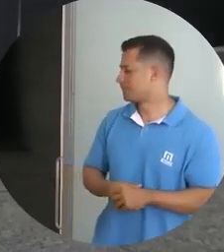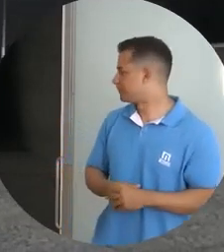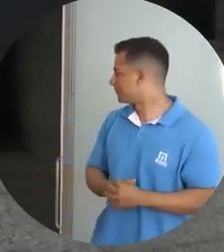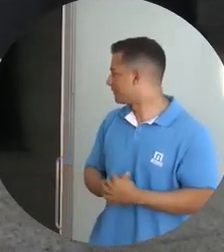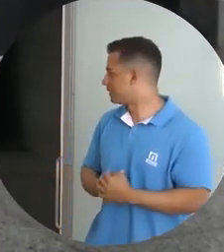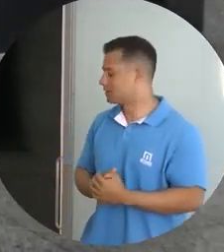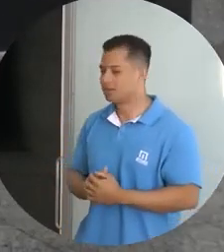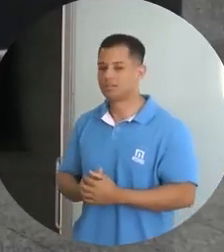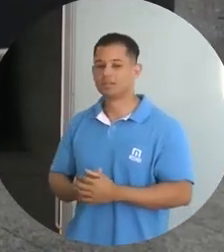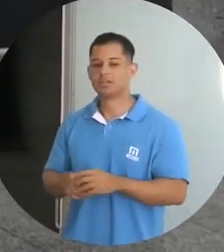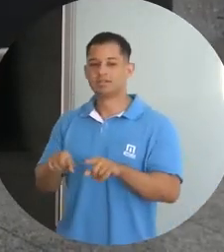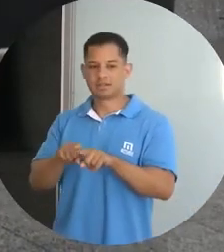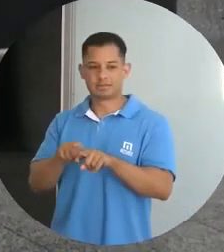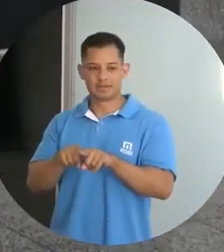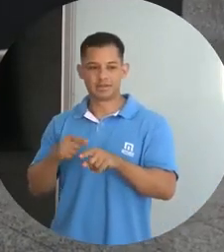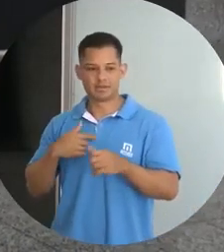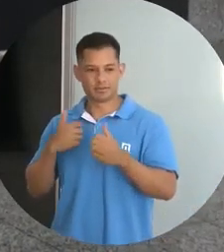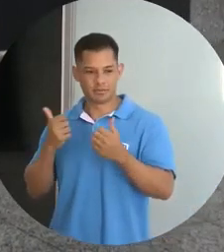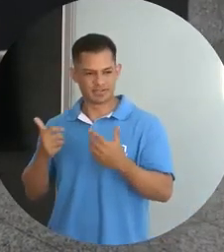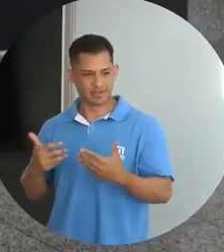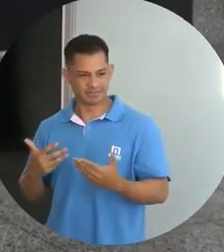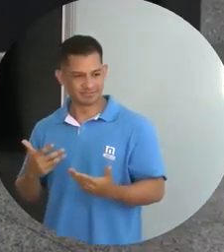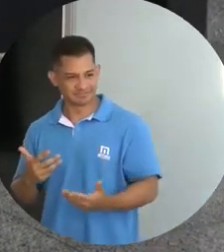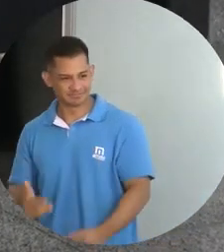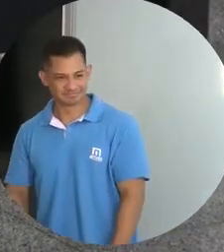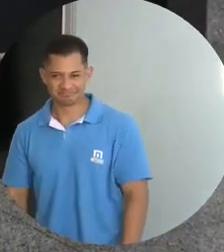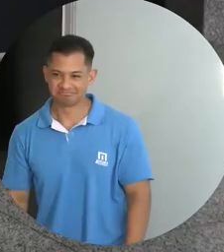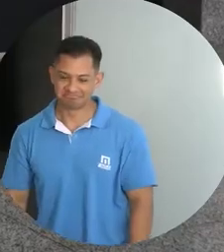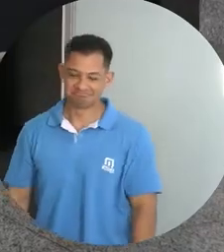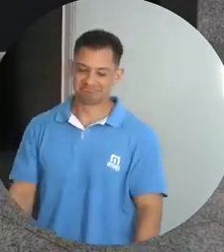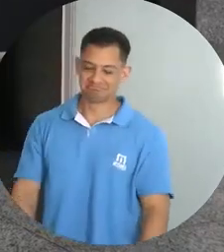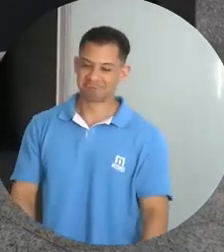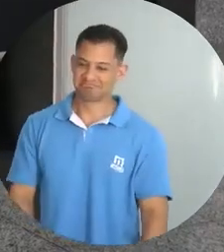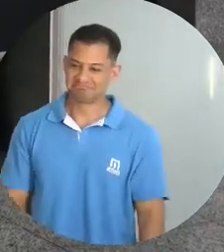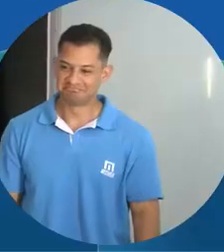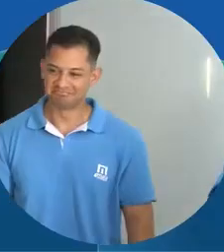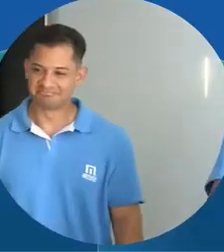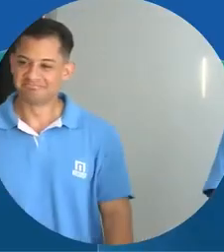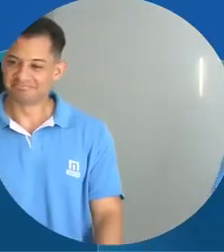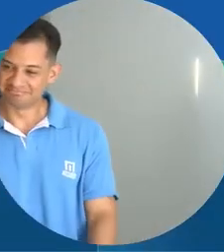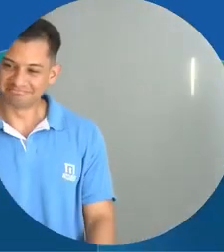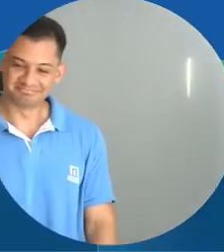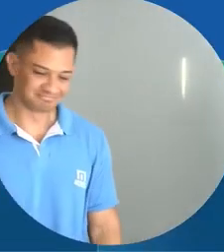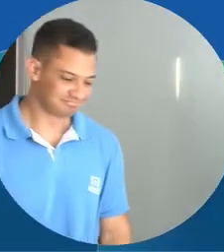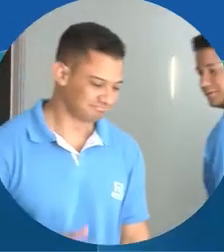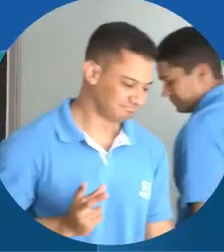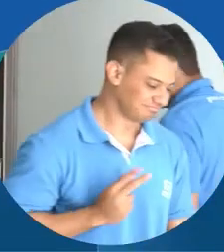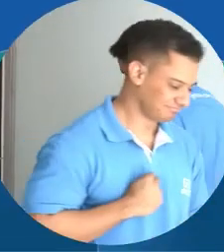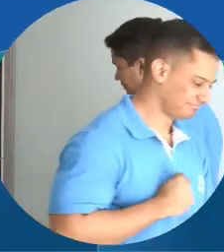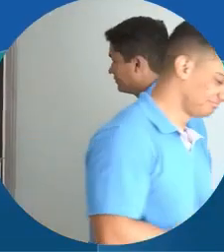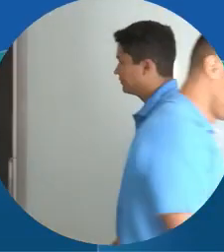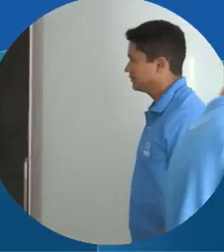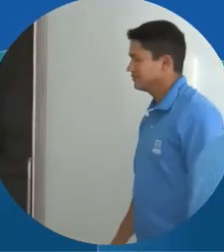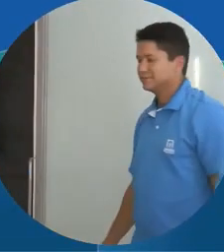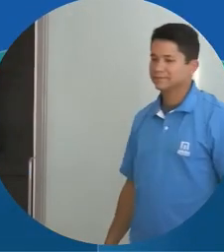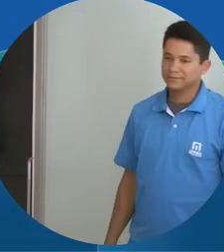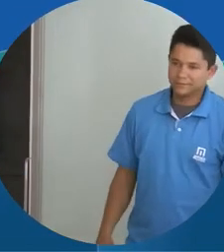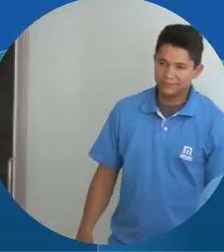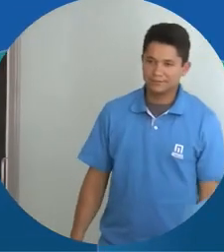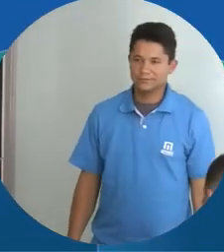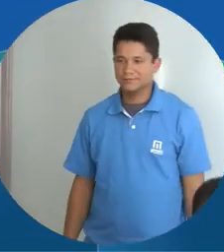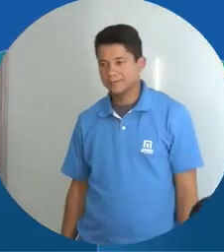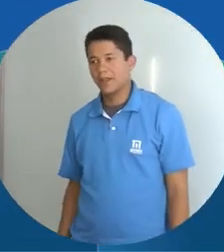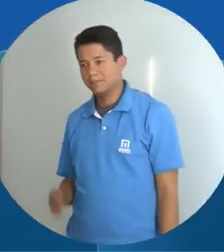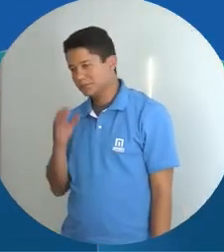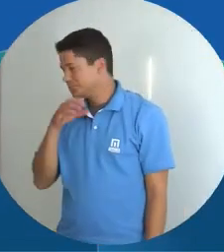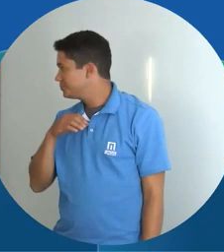E aquilo que eu comentei, né, elas foram feitas de uma cota bem superior, que no estudo da obra se viu vantajoso